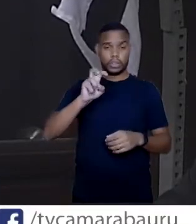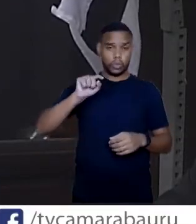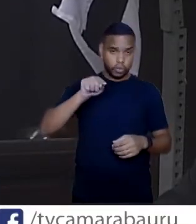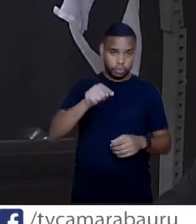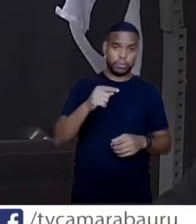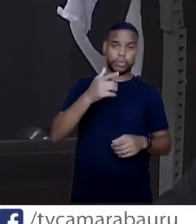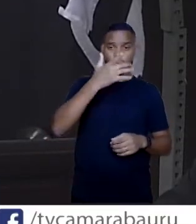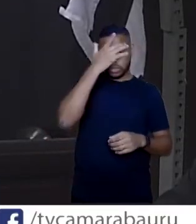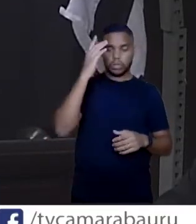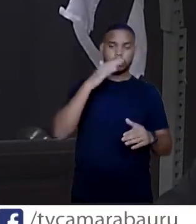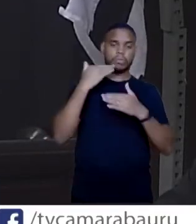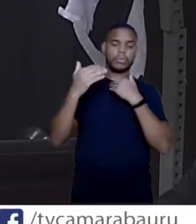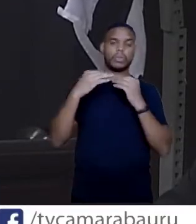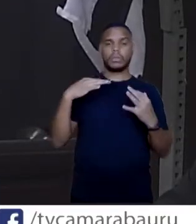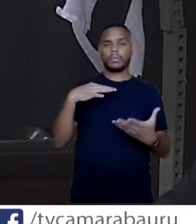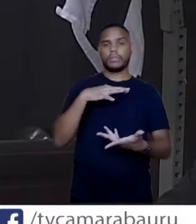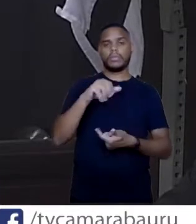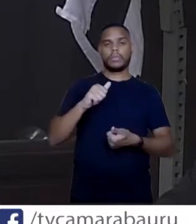mundo